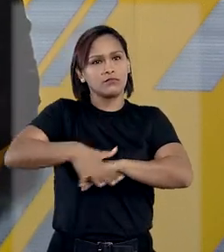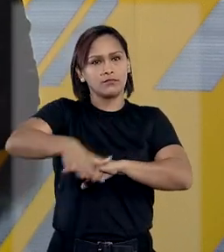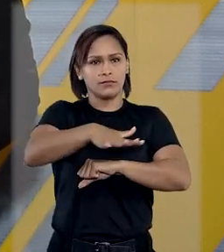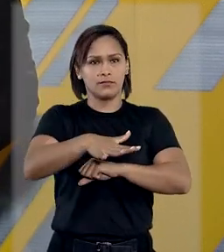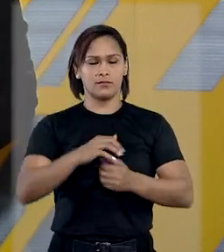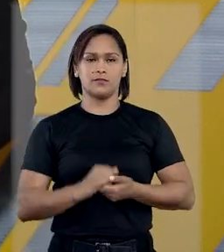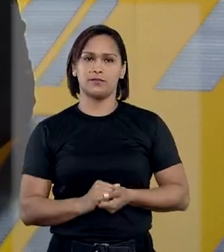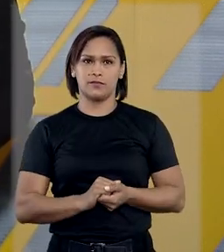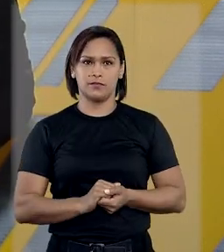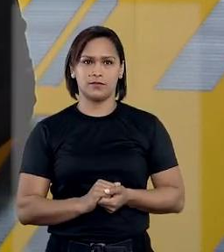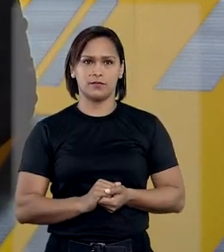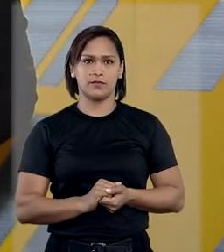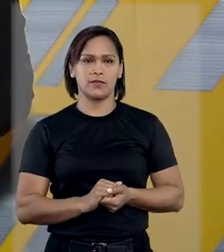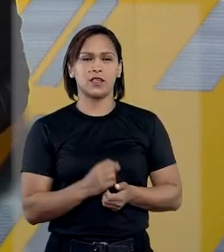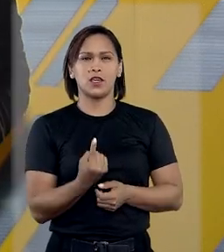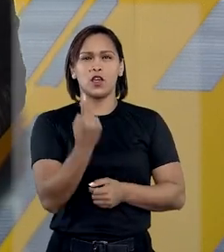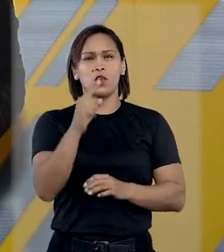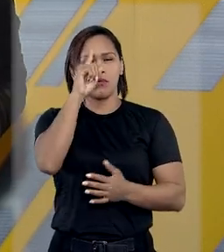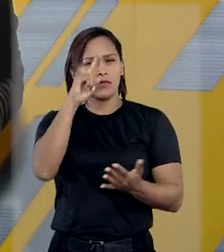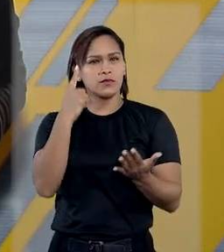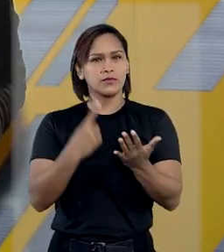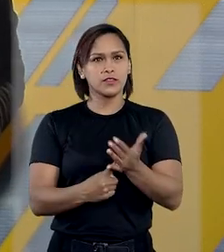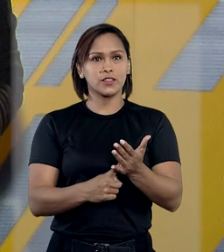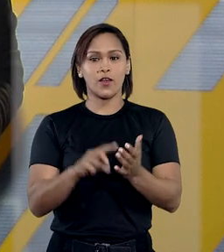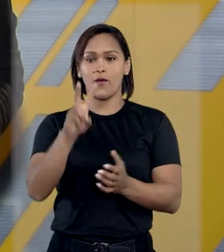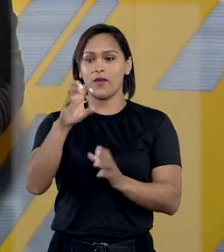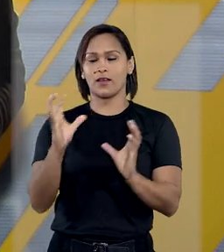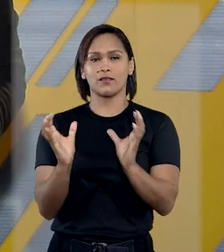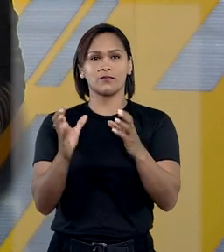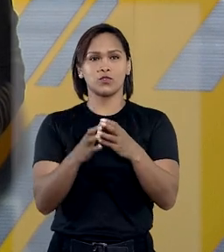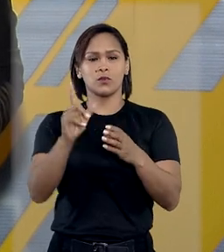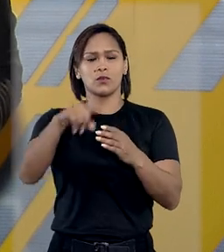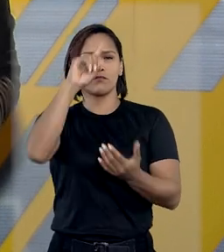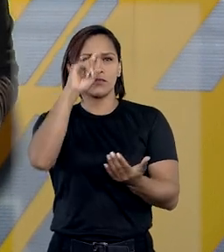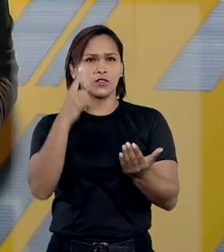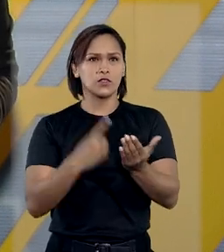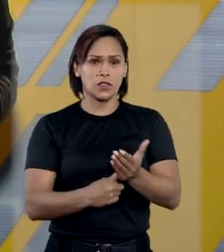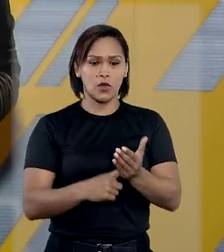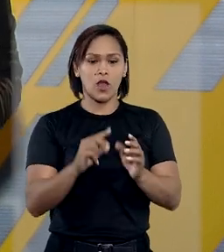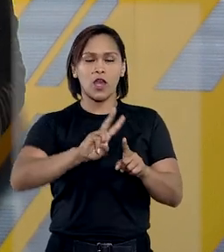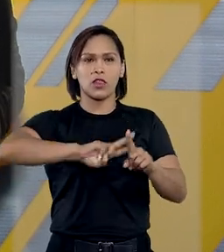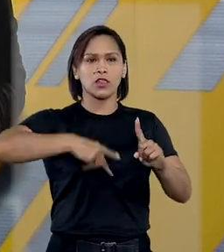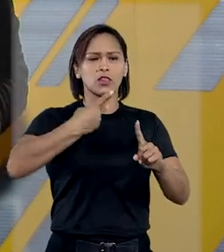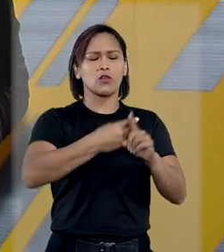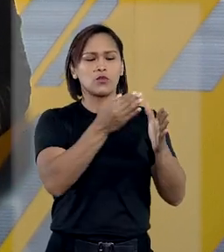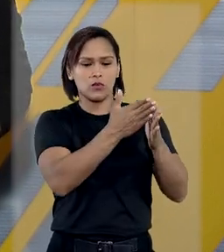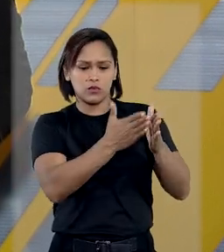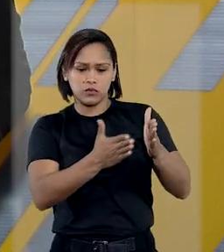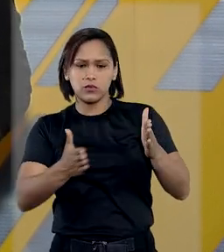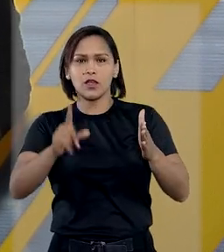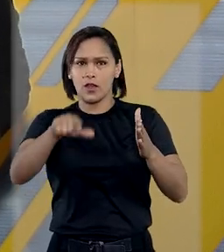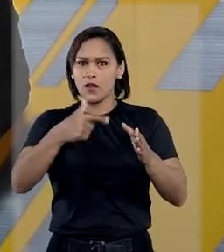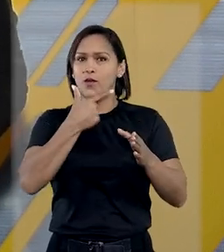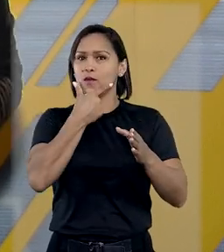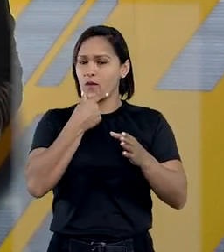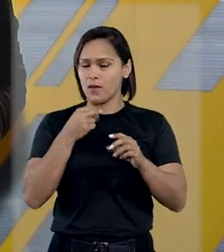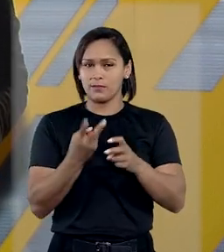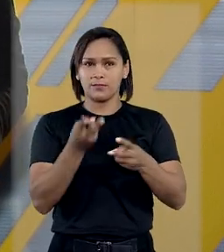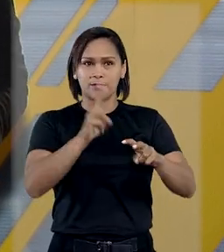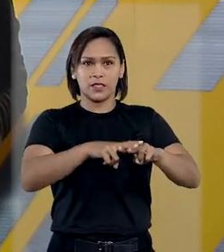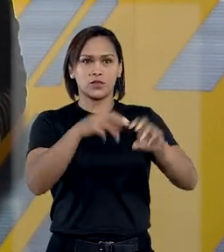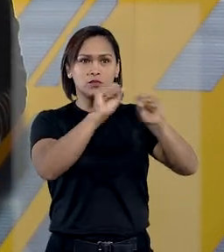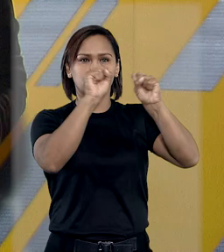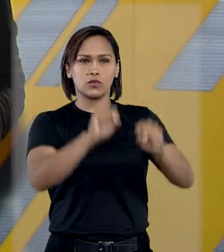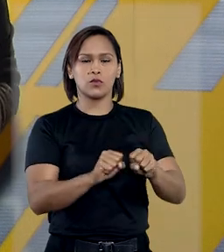de Covid-19. E uma decisão inédita na quinta turma decidiu que deve ser contado em dobro todo o período em que um homem esteve